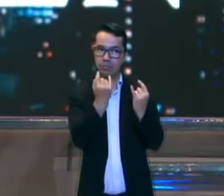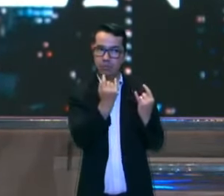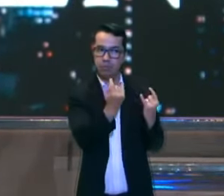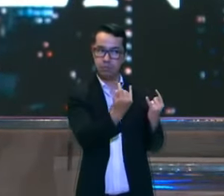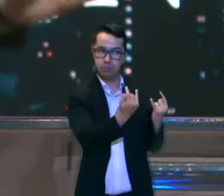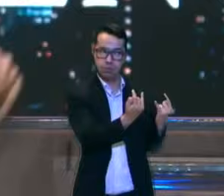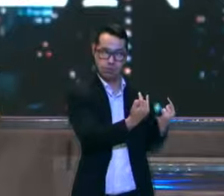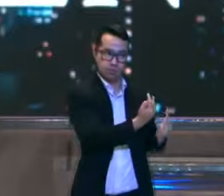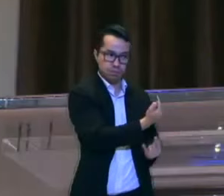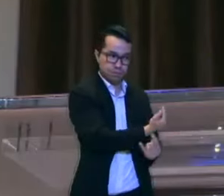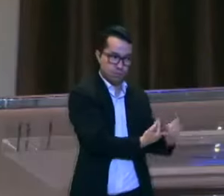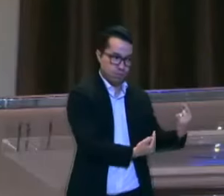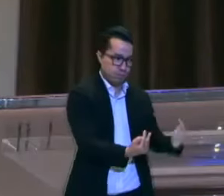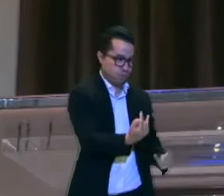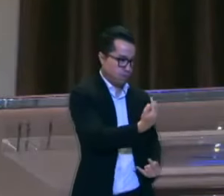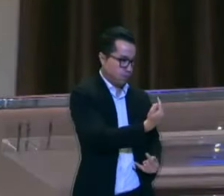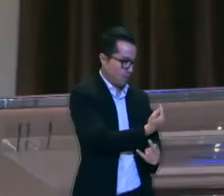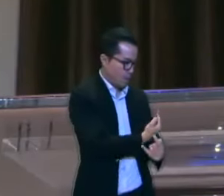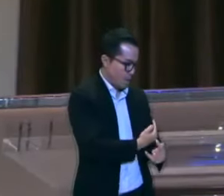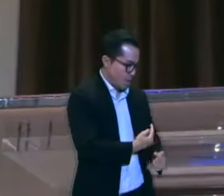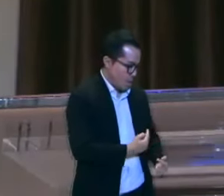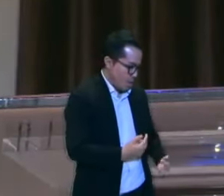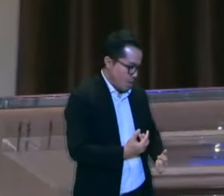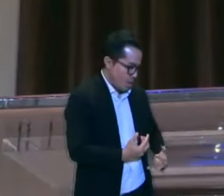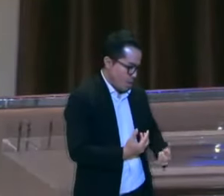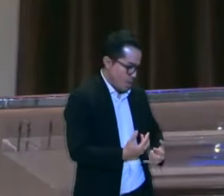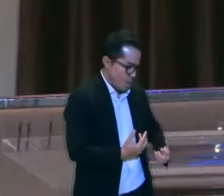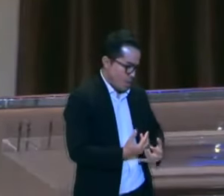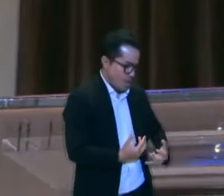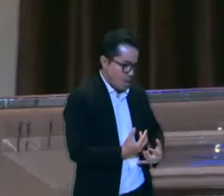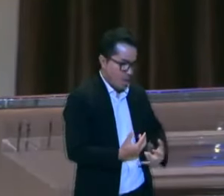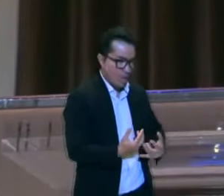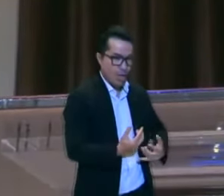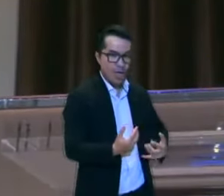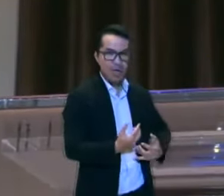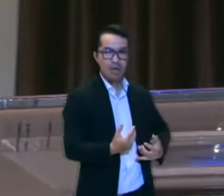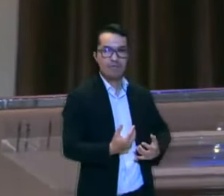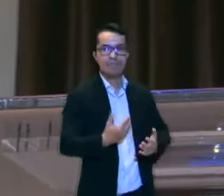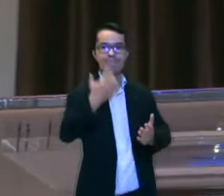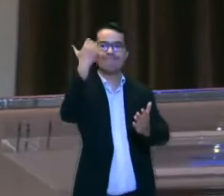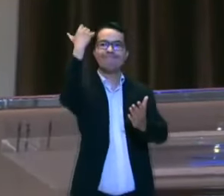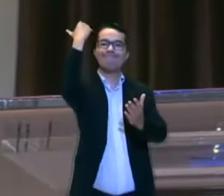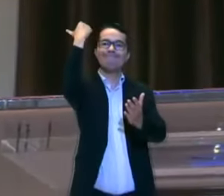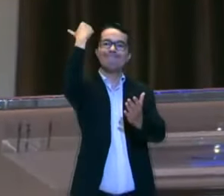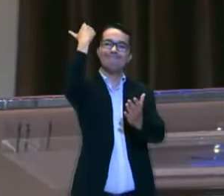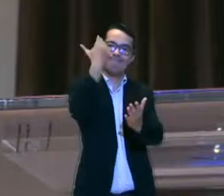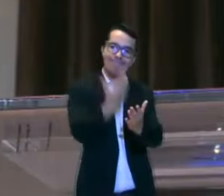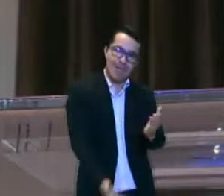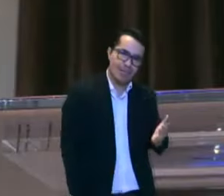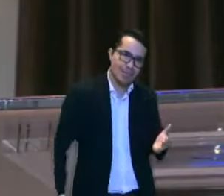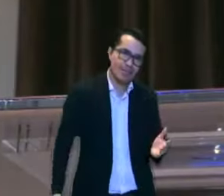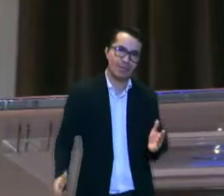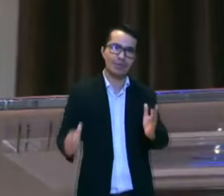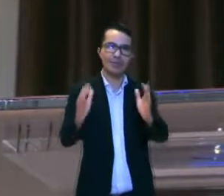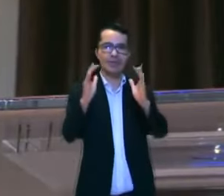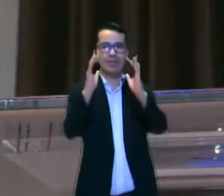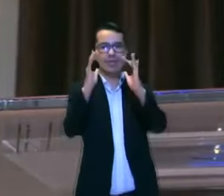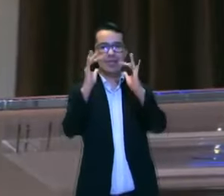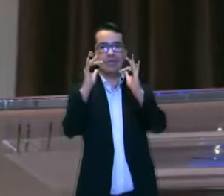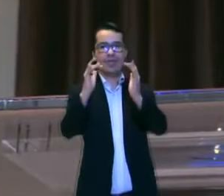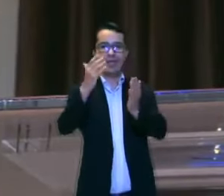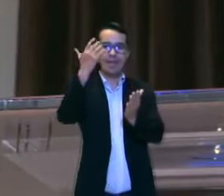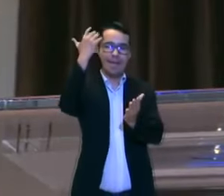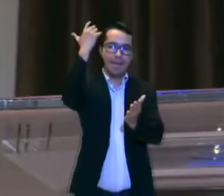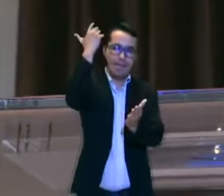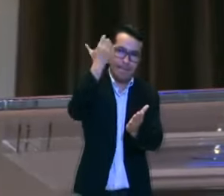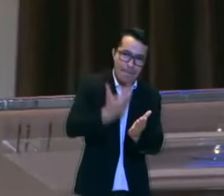agora foram perdidos. Teve que começar de tudo de novo. Perdeu a namorada. Perdeu o projeto que